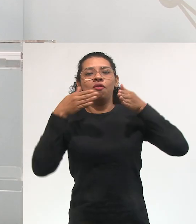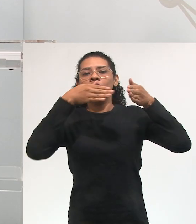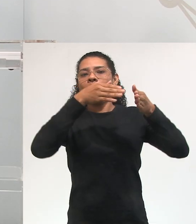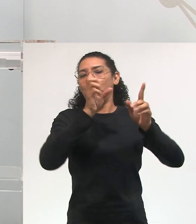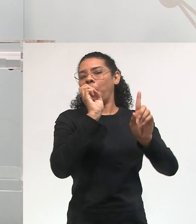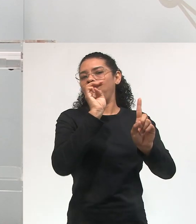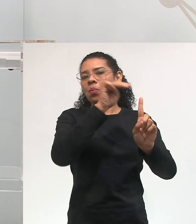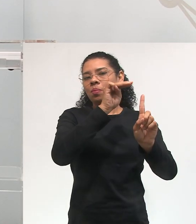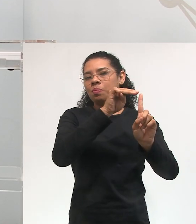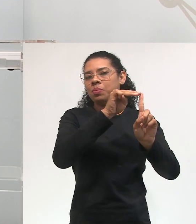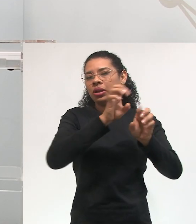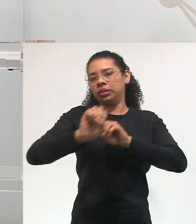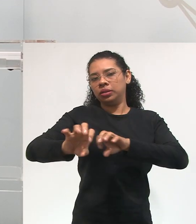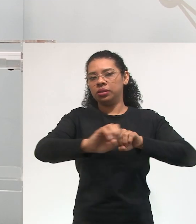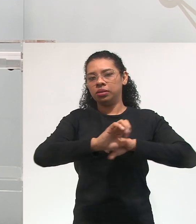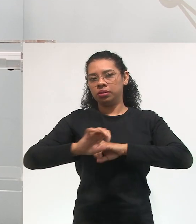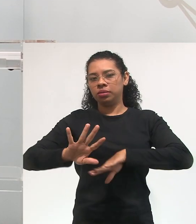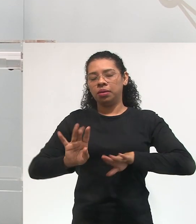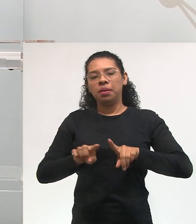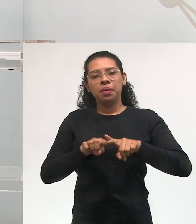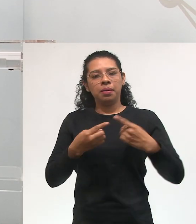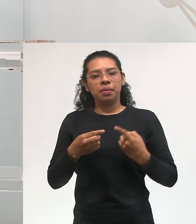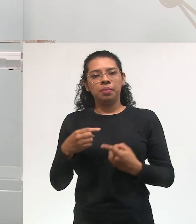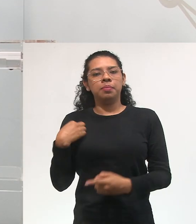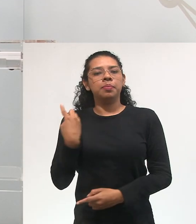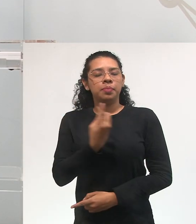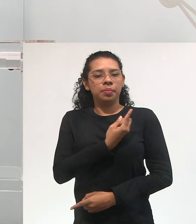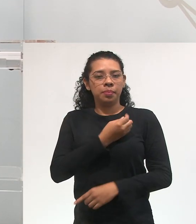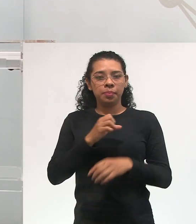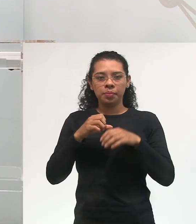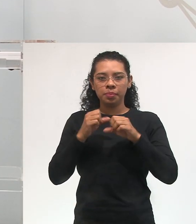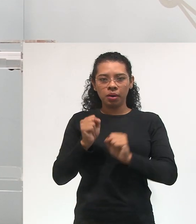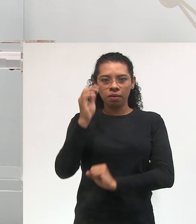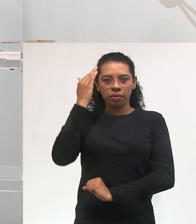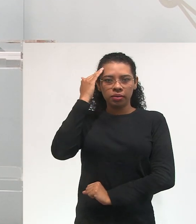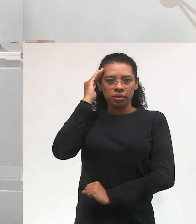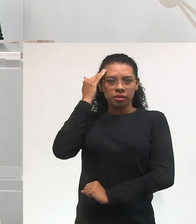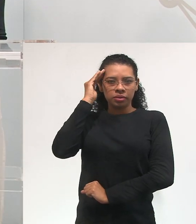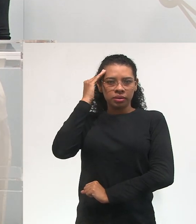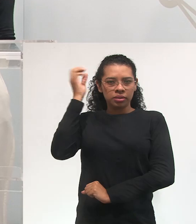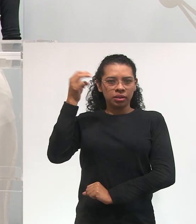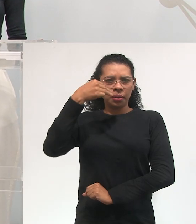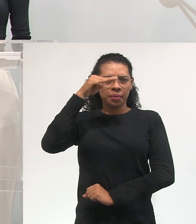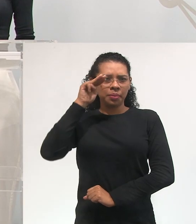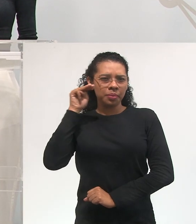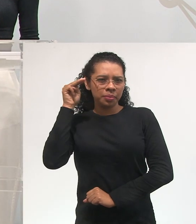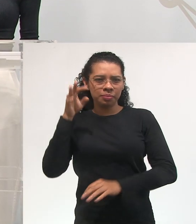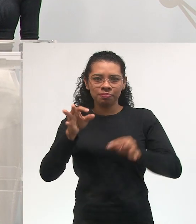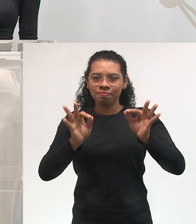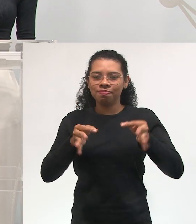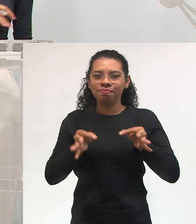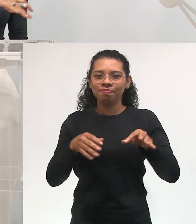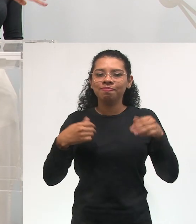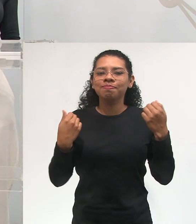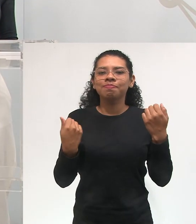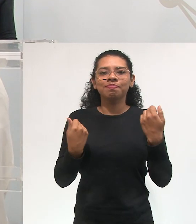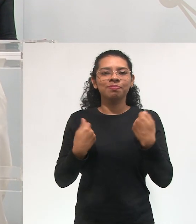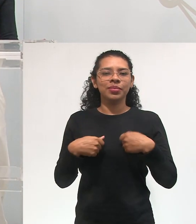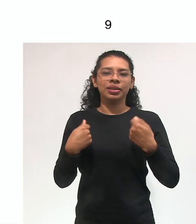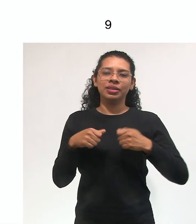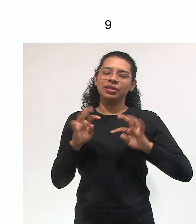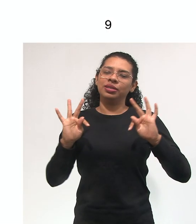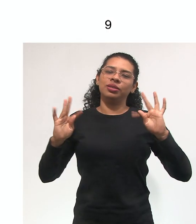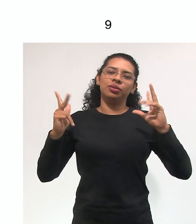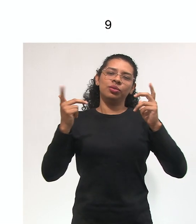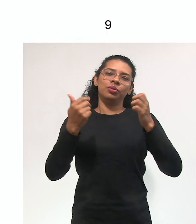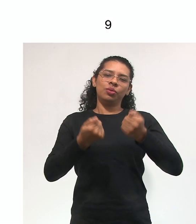que a gente possa compreender a concepção de educação marxista, né, de Karl Marx, é necessário esse